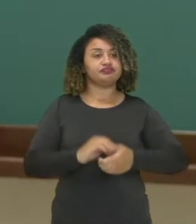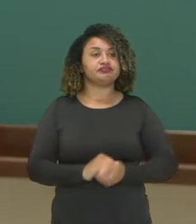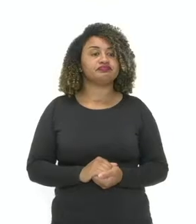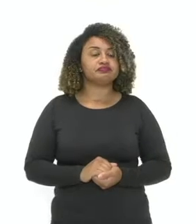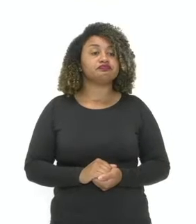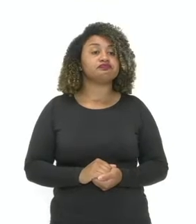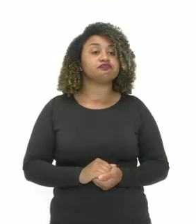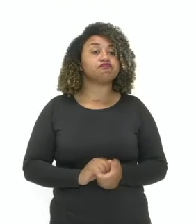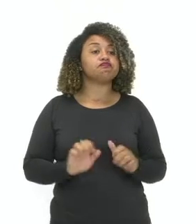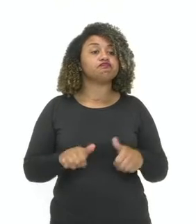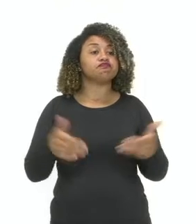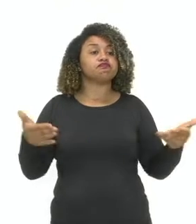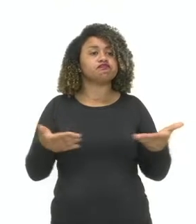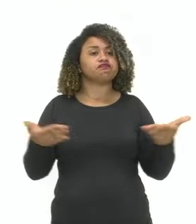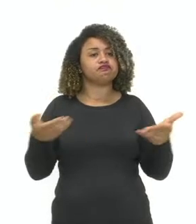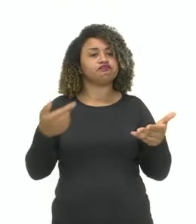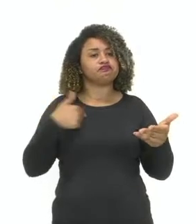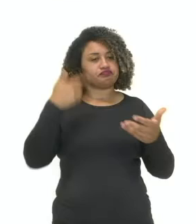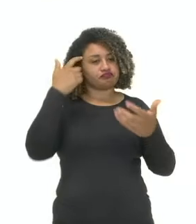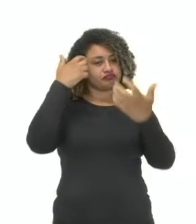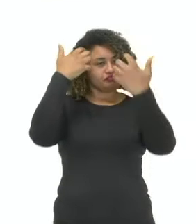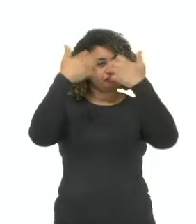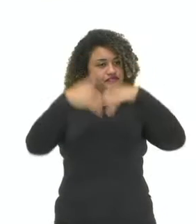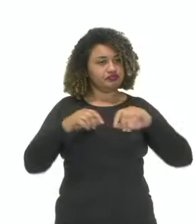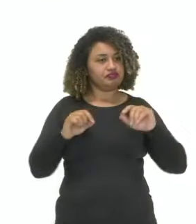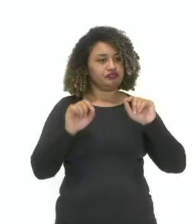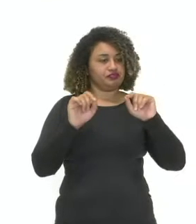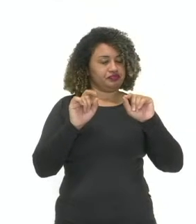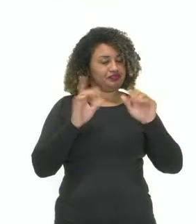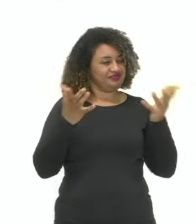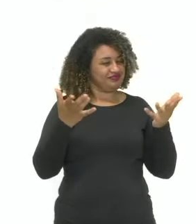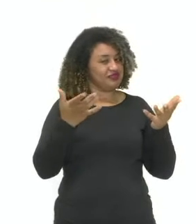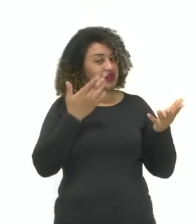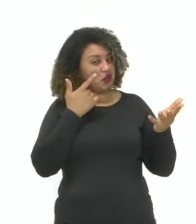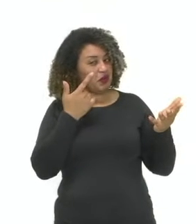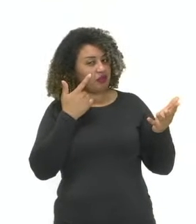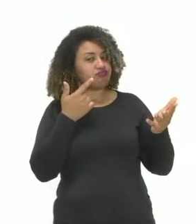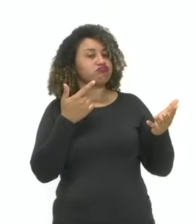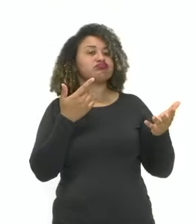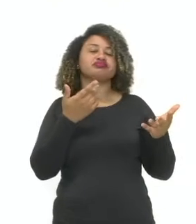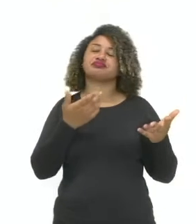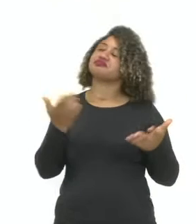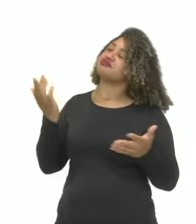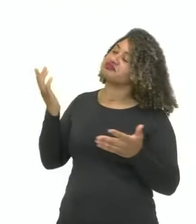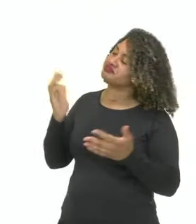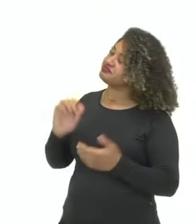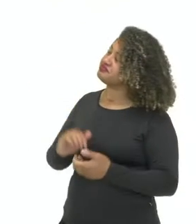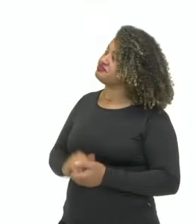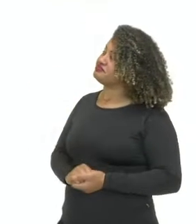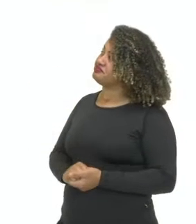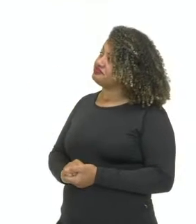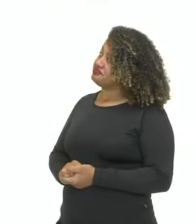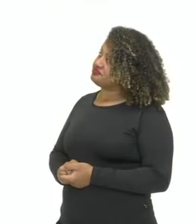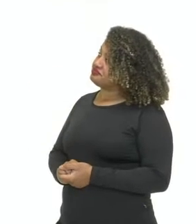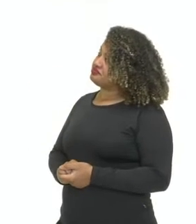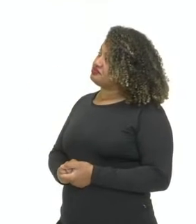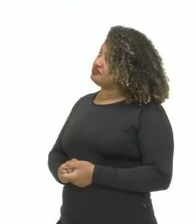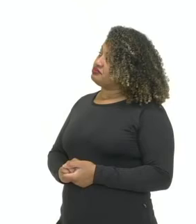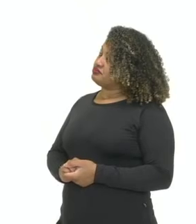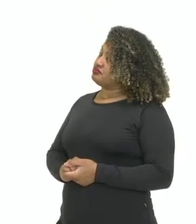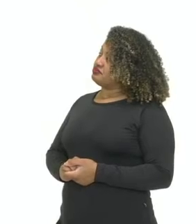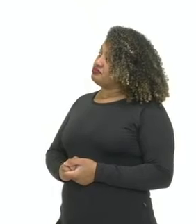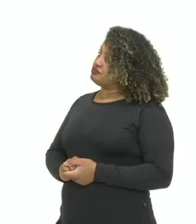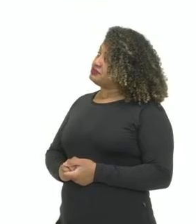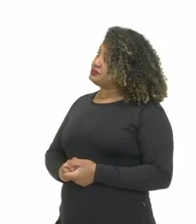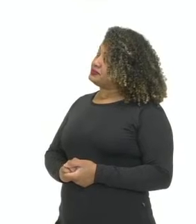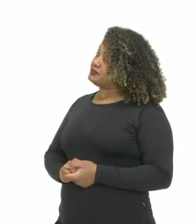Bueno, vamos a reflexionar. Los españoles llegaron a América y hacen parte de la historia de